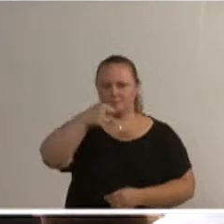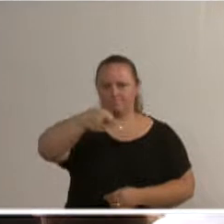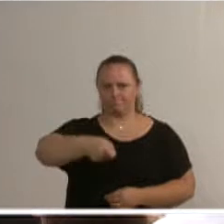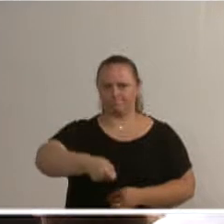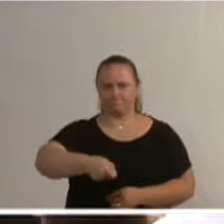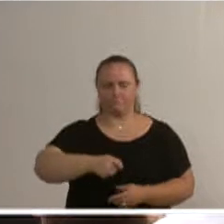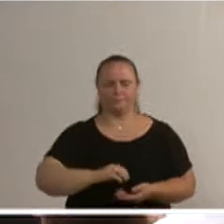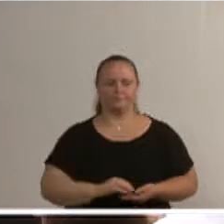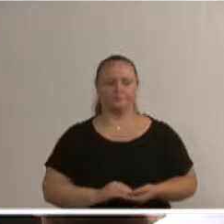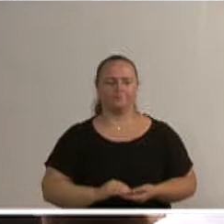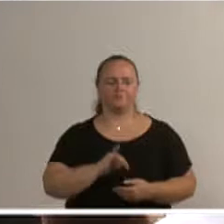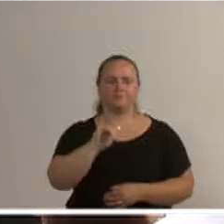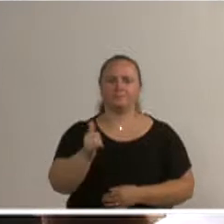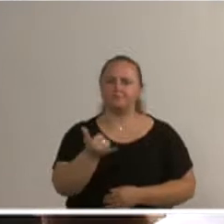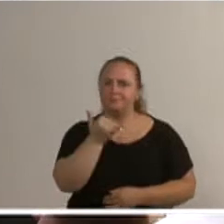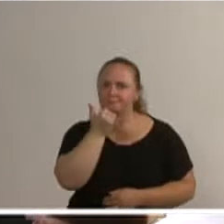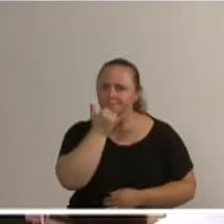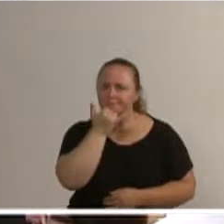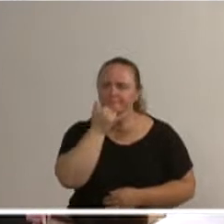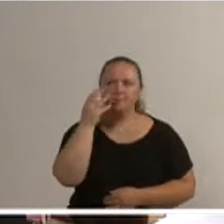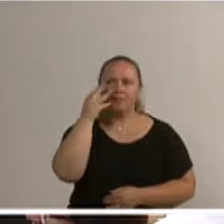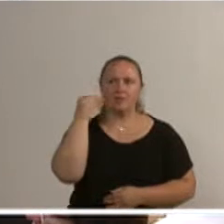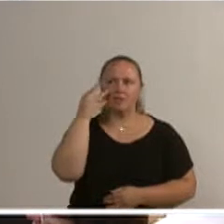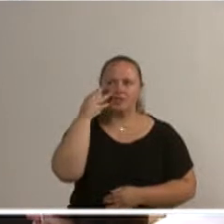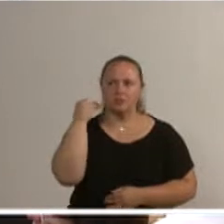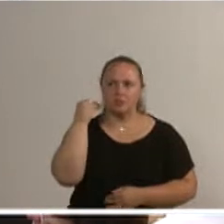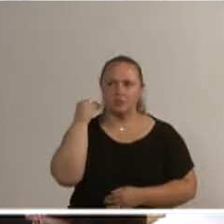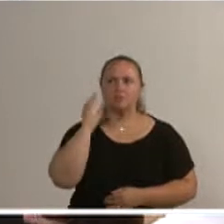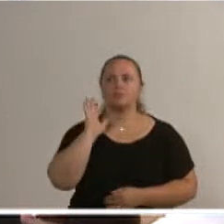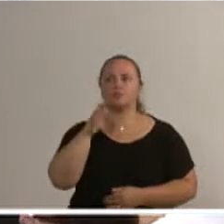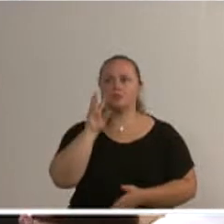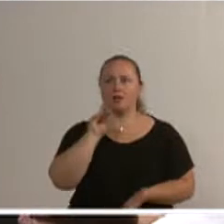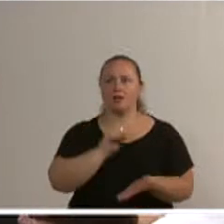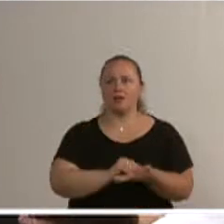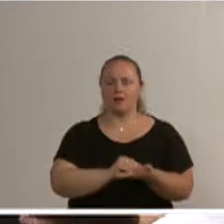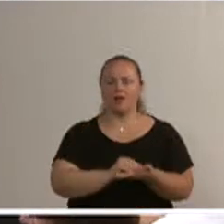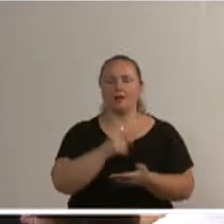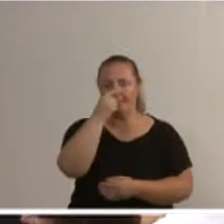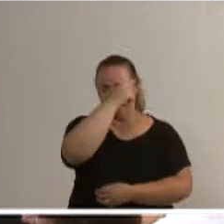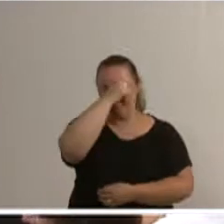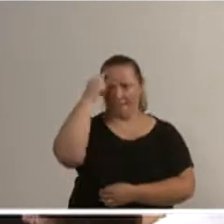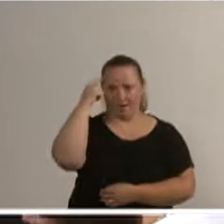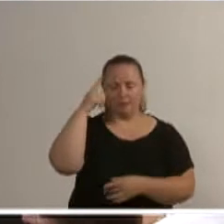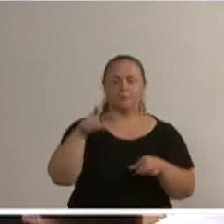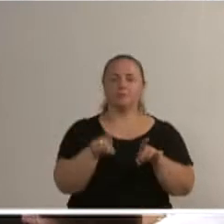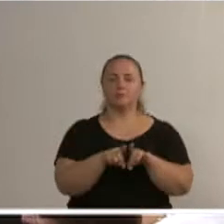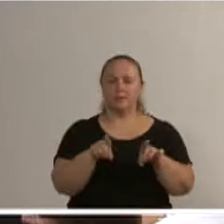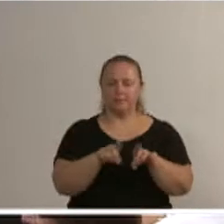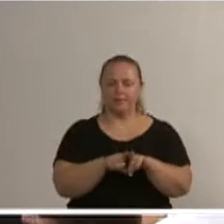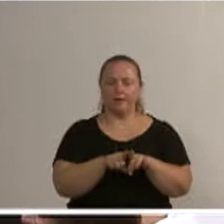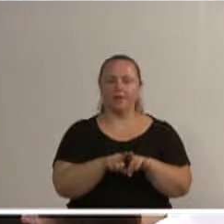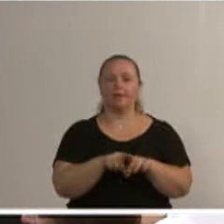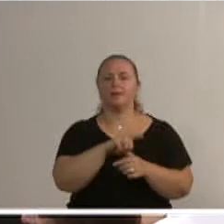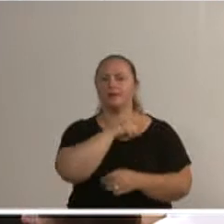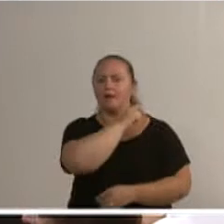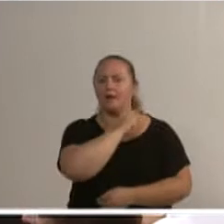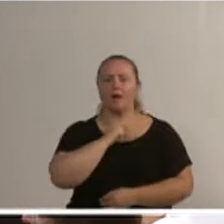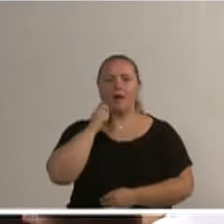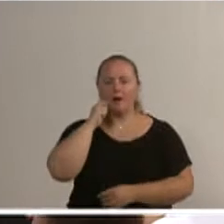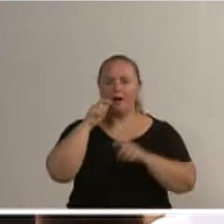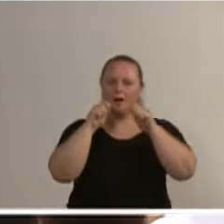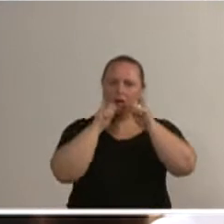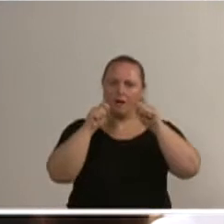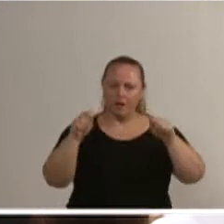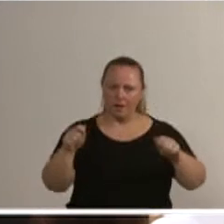Quero justificar, então, o vereador Gilson tem compromisso com a agenda já anterior, o vereador Marcos da Rosa, nosso presidente, já falei, o vereador Alba mandou assessoria, o